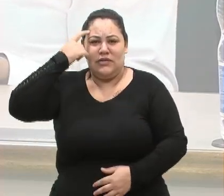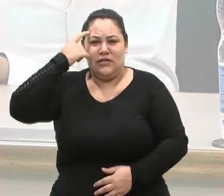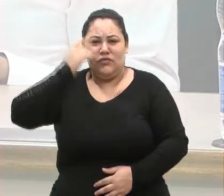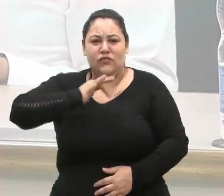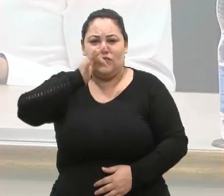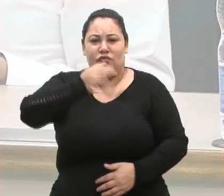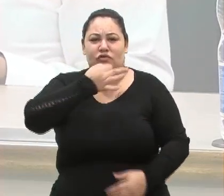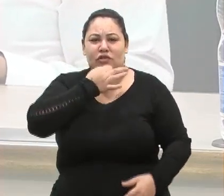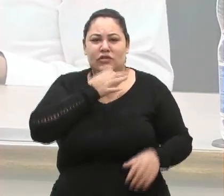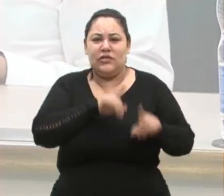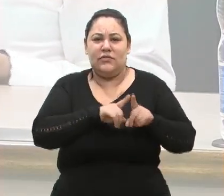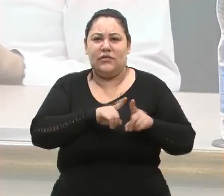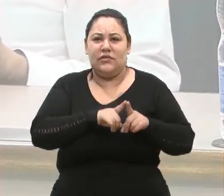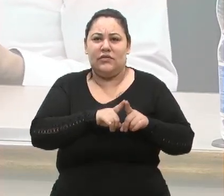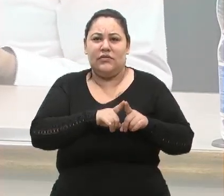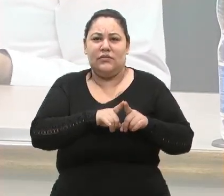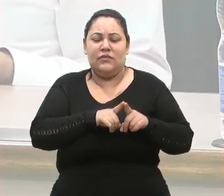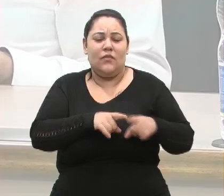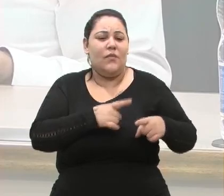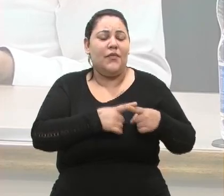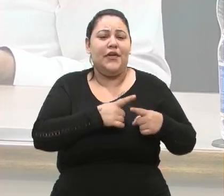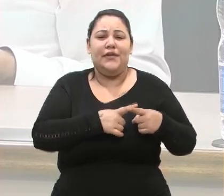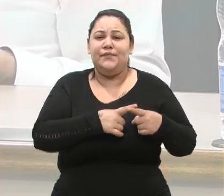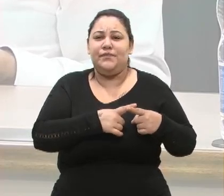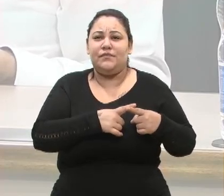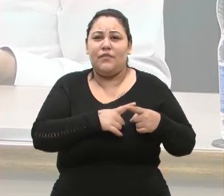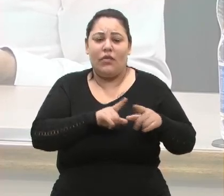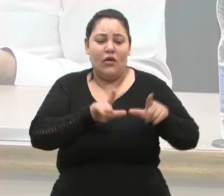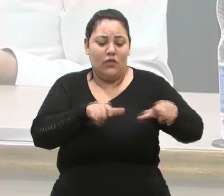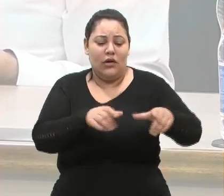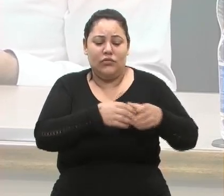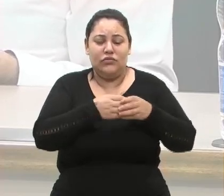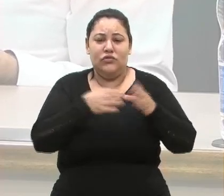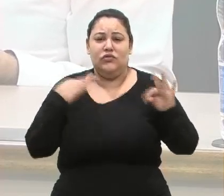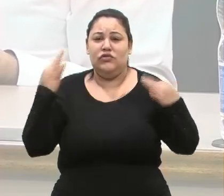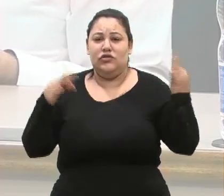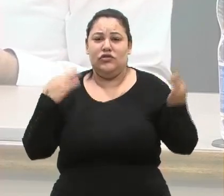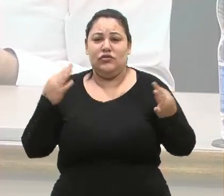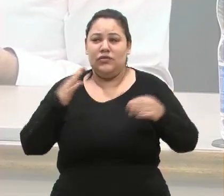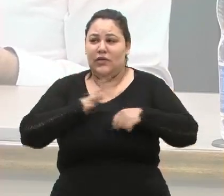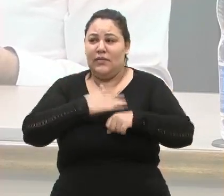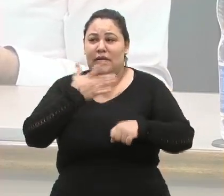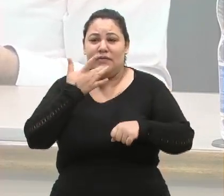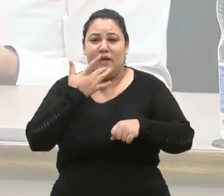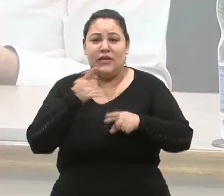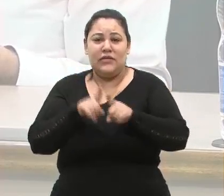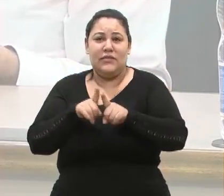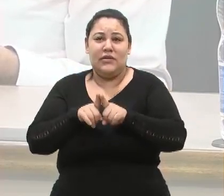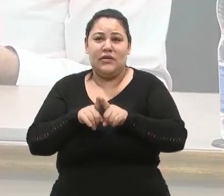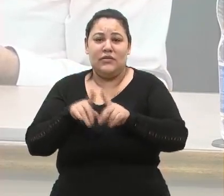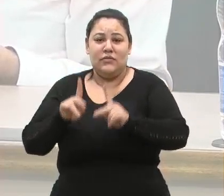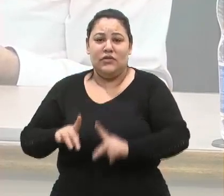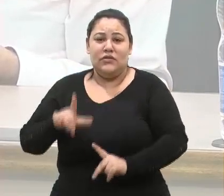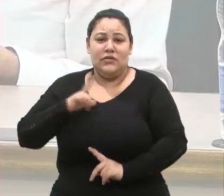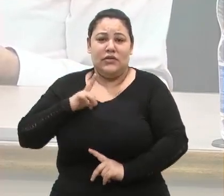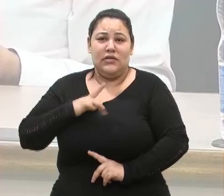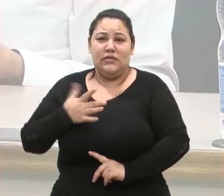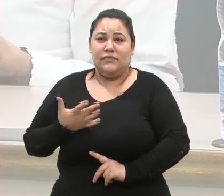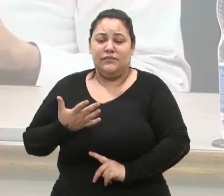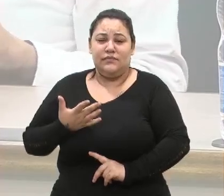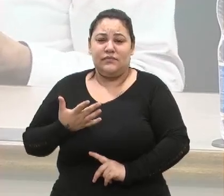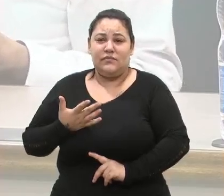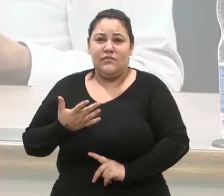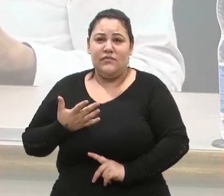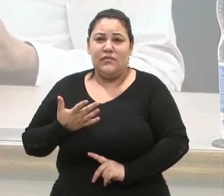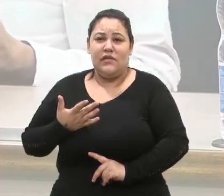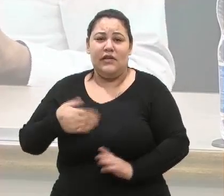Caxias. Daqui a pouco pode ser um local turístico, facilitando as pessoas ter... Ninguém vai ali